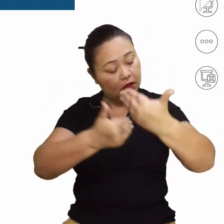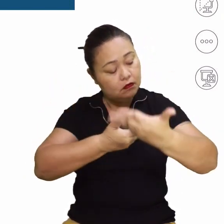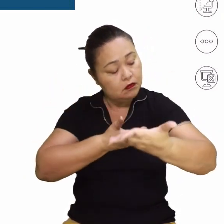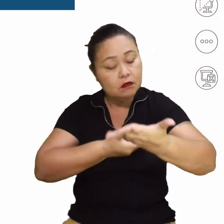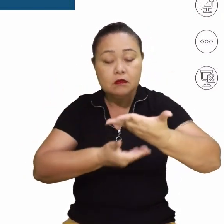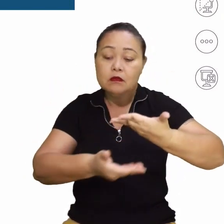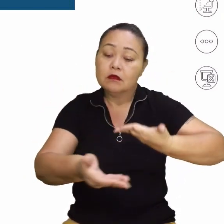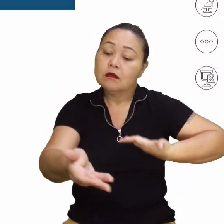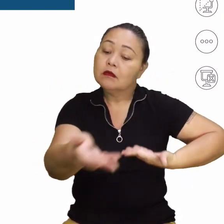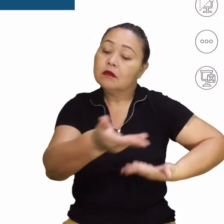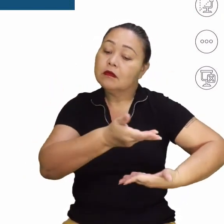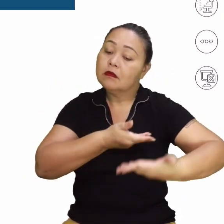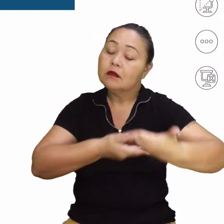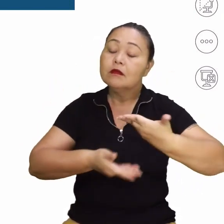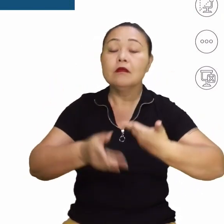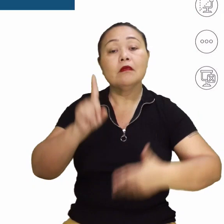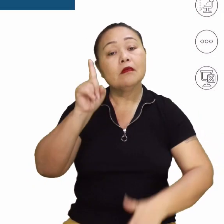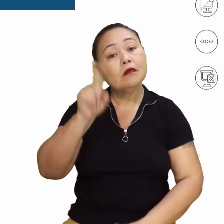bem